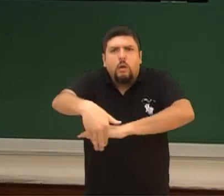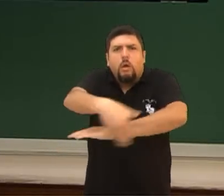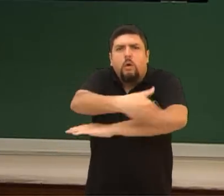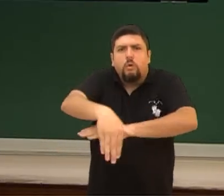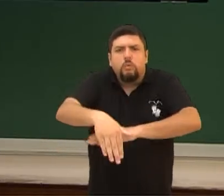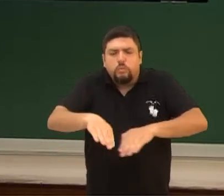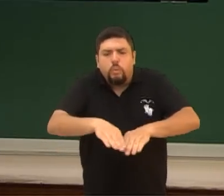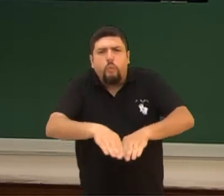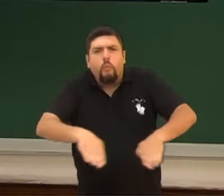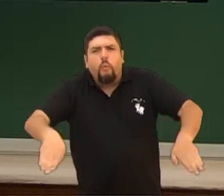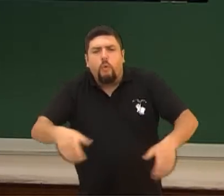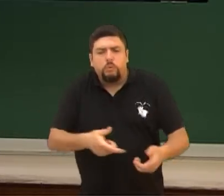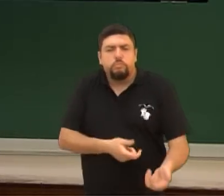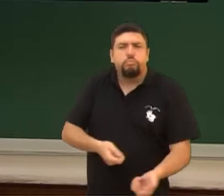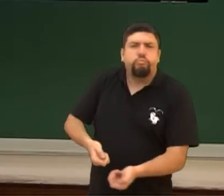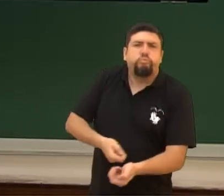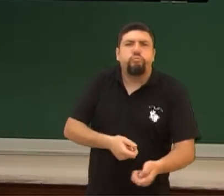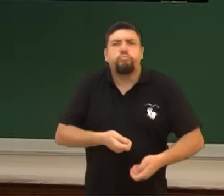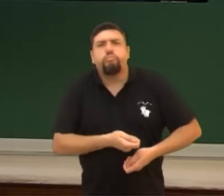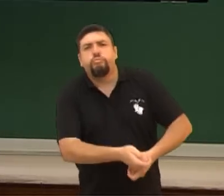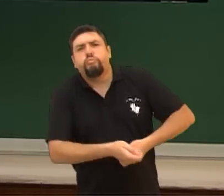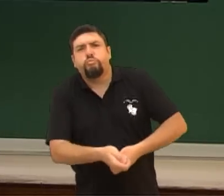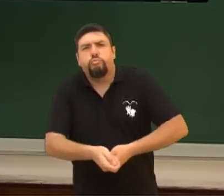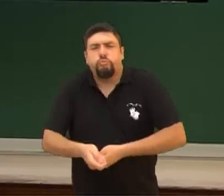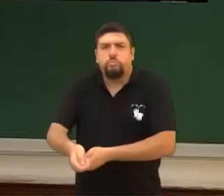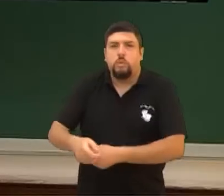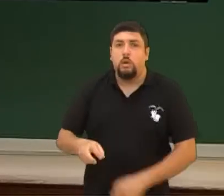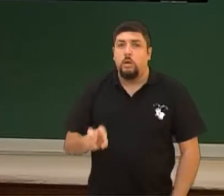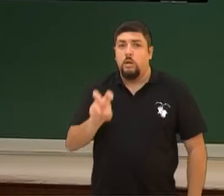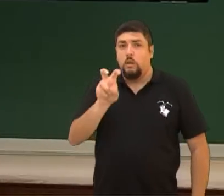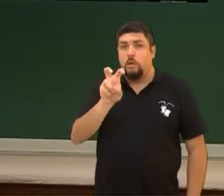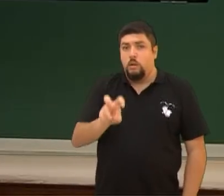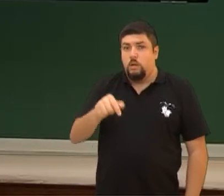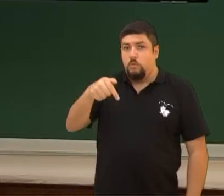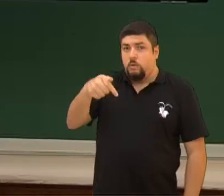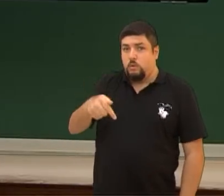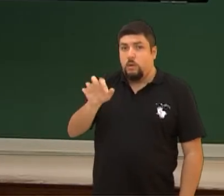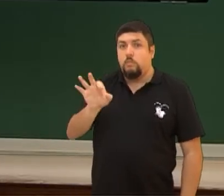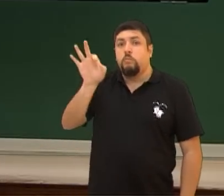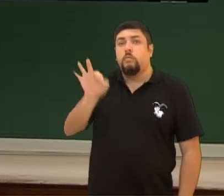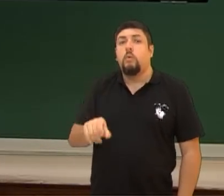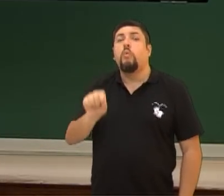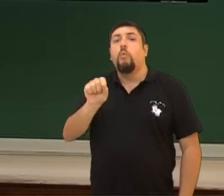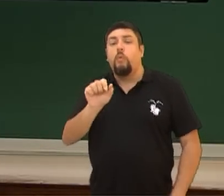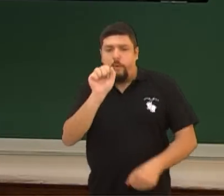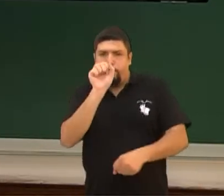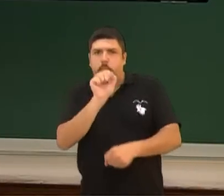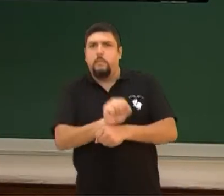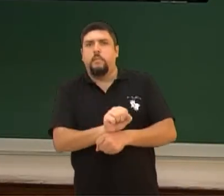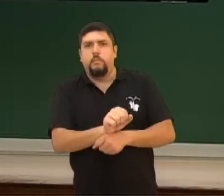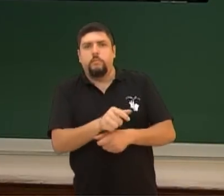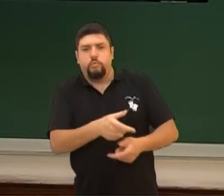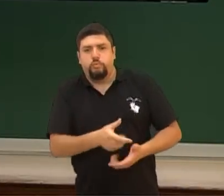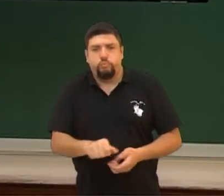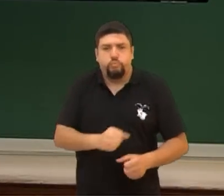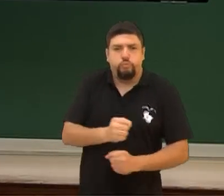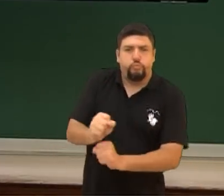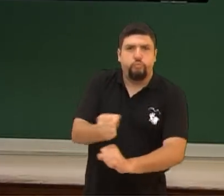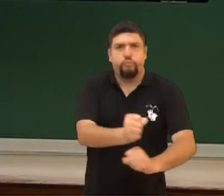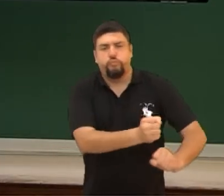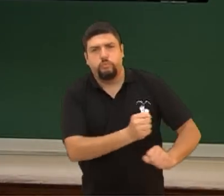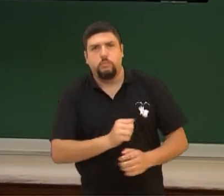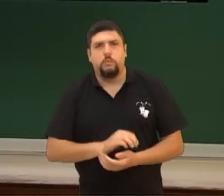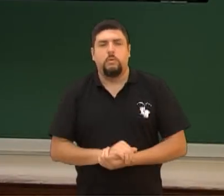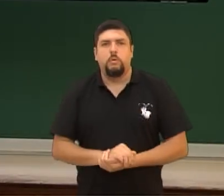dado: 57% dos entrevistados responderam que realizam essa ação. Então, reparem aqui as tonalidades,